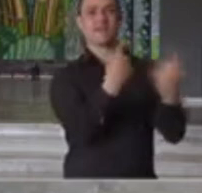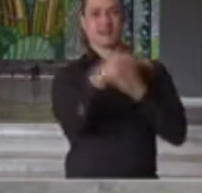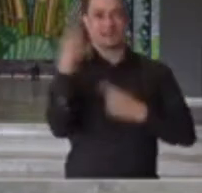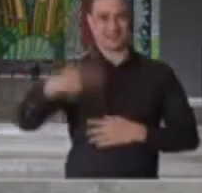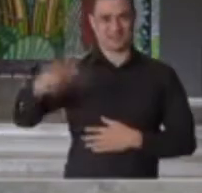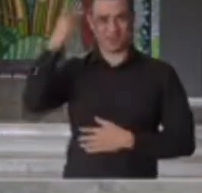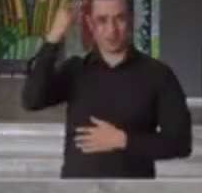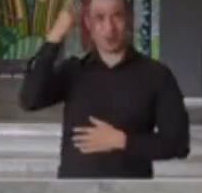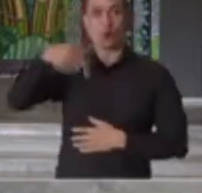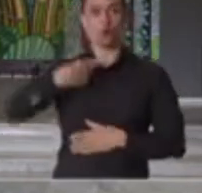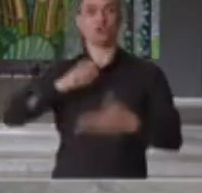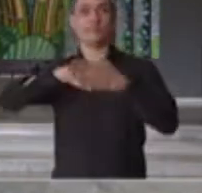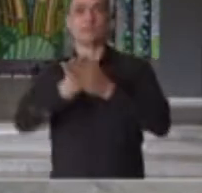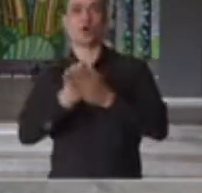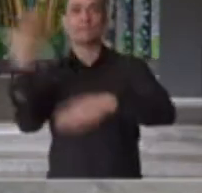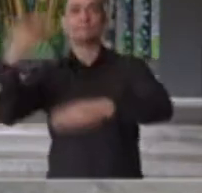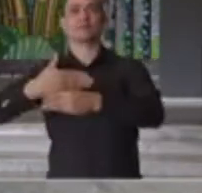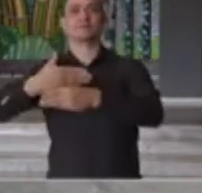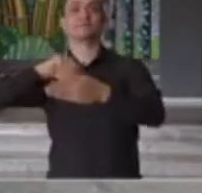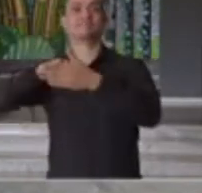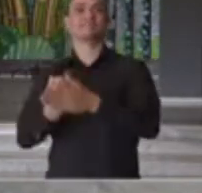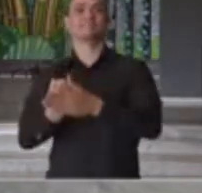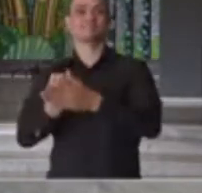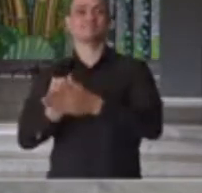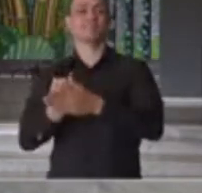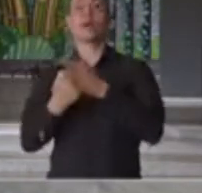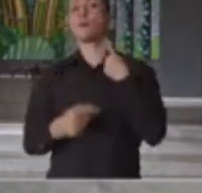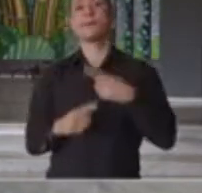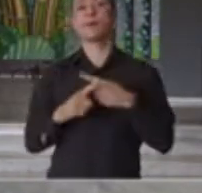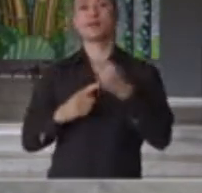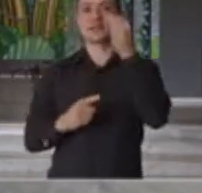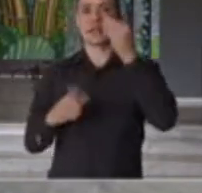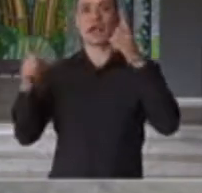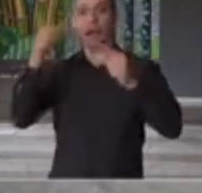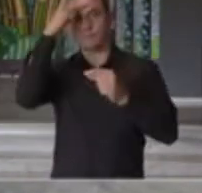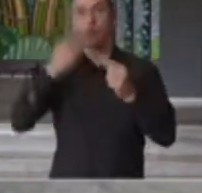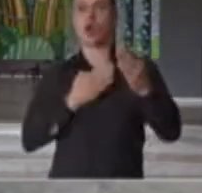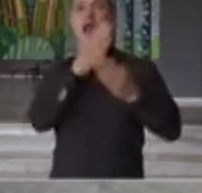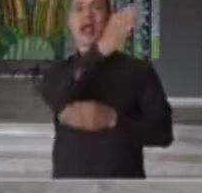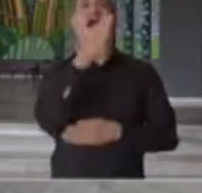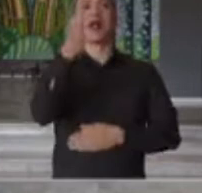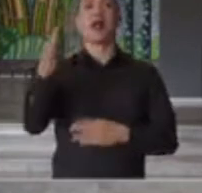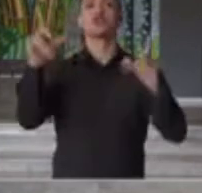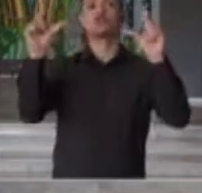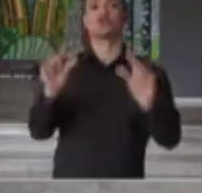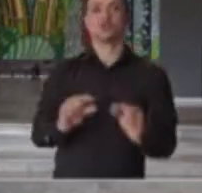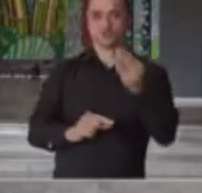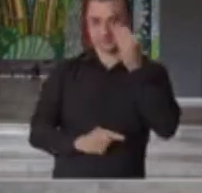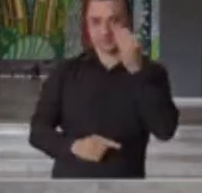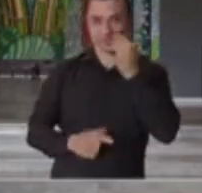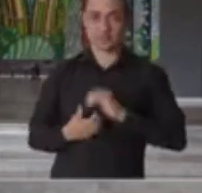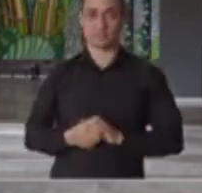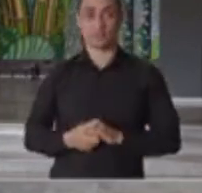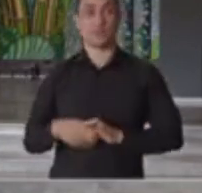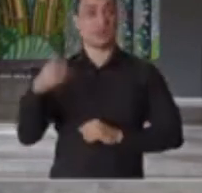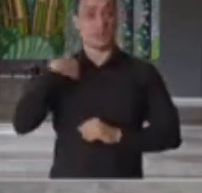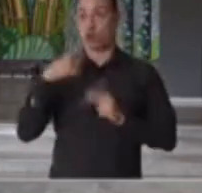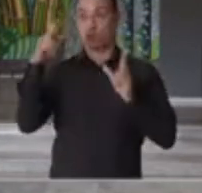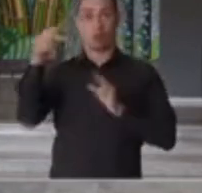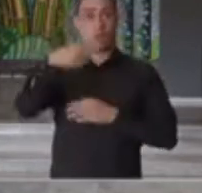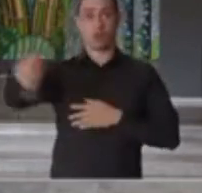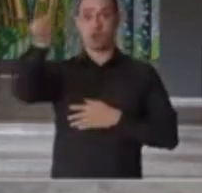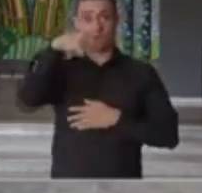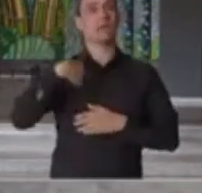tem todo um bloqueio. Esse bloqueio é para tentar diminuir a circulação de pessoas. Eu, como vocês, também estou